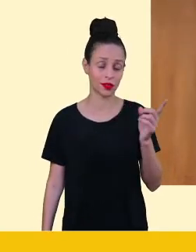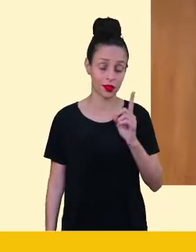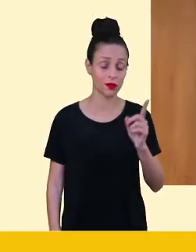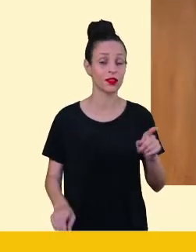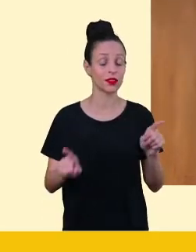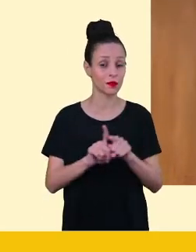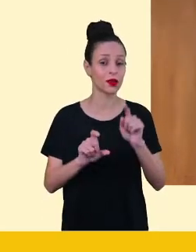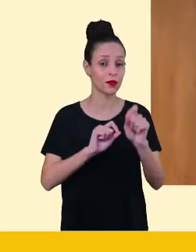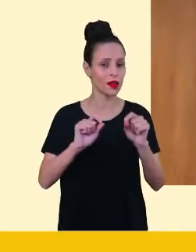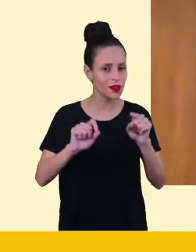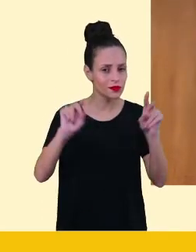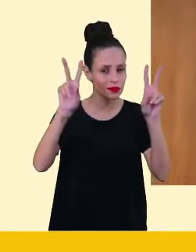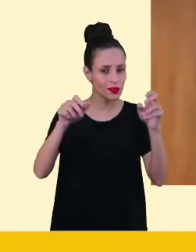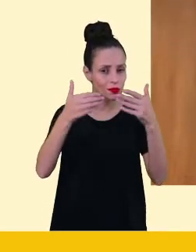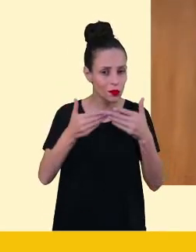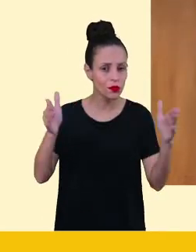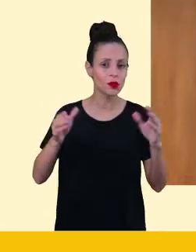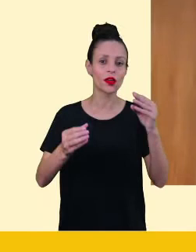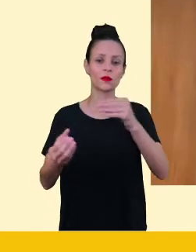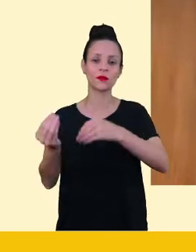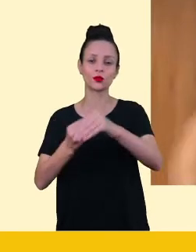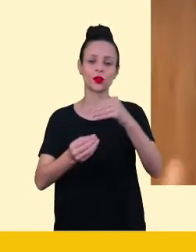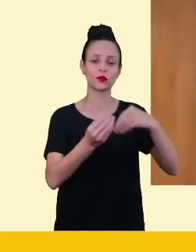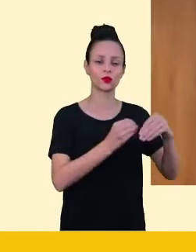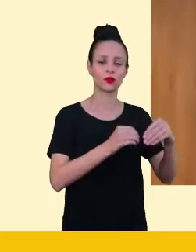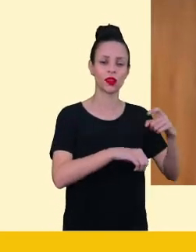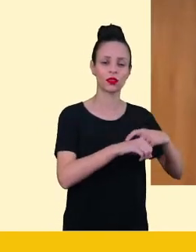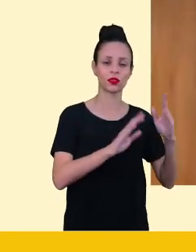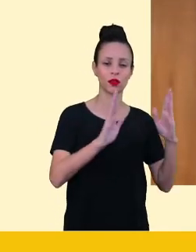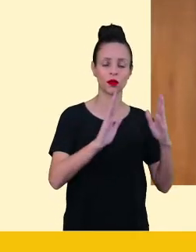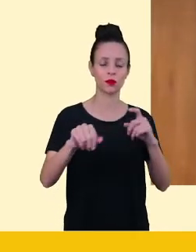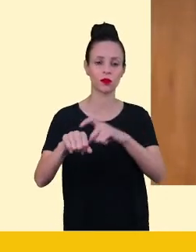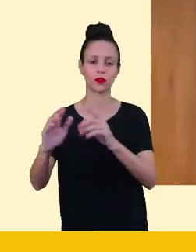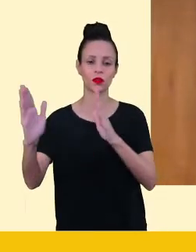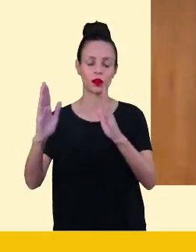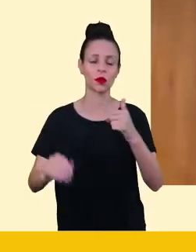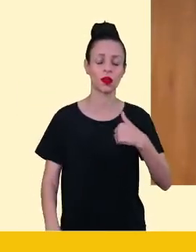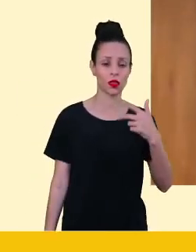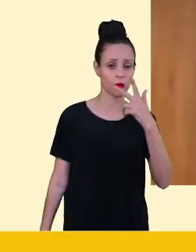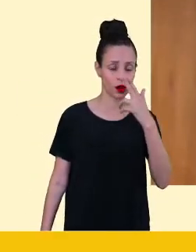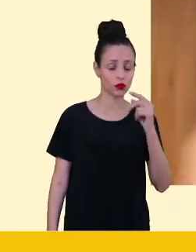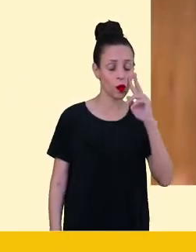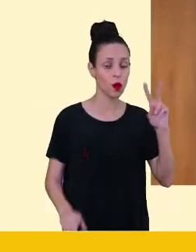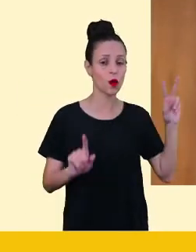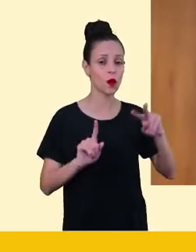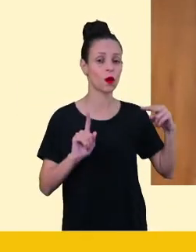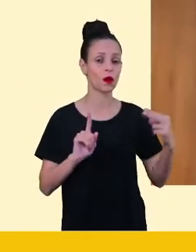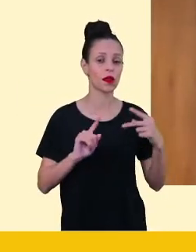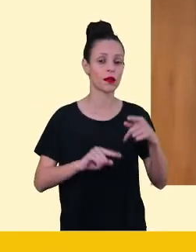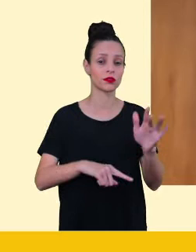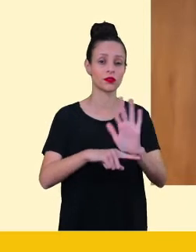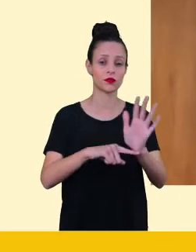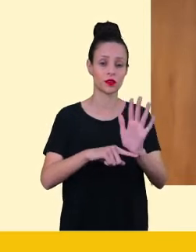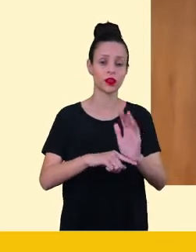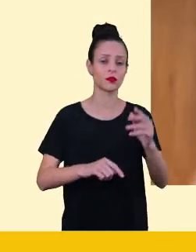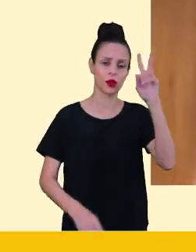talvez intrincado esse assunto todo é que ele mistura duas temporalidades, né? Quer dizer, eu pelo menos querendo fazer esse filme, querendo olhar